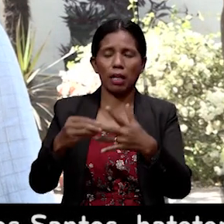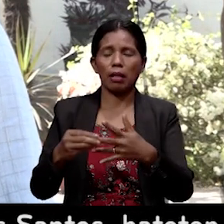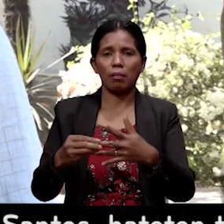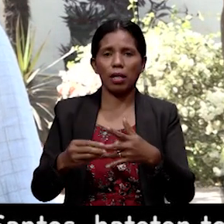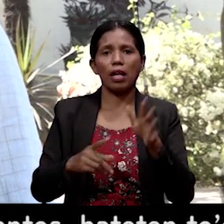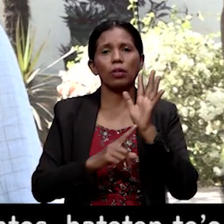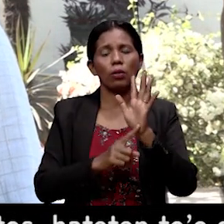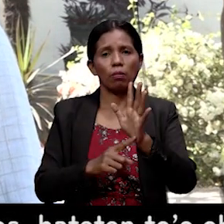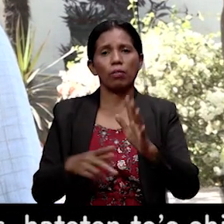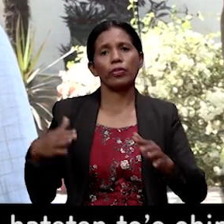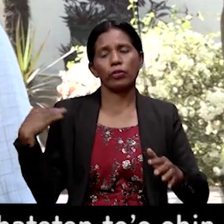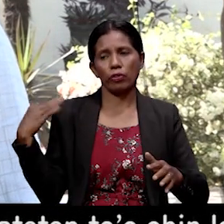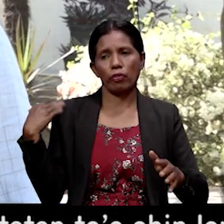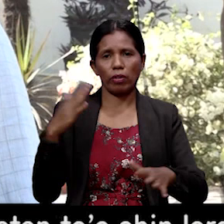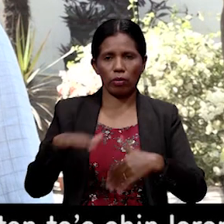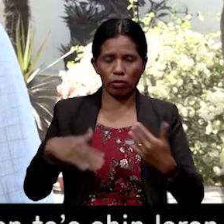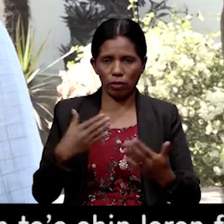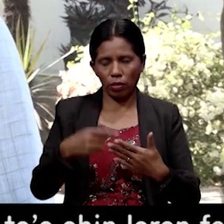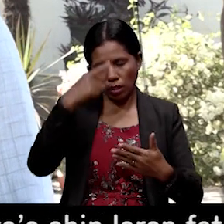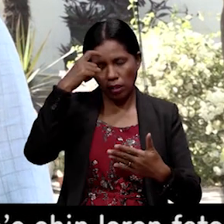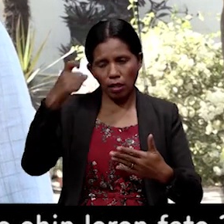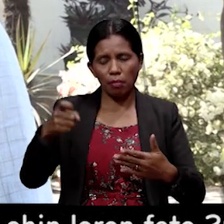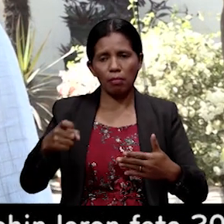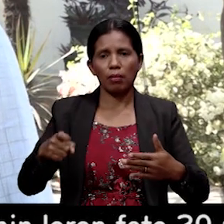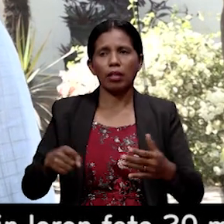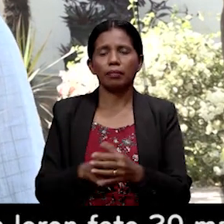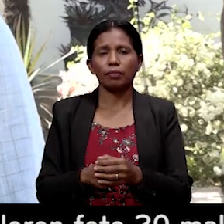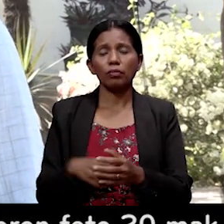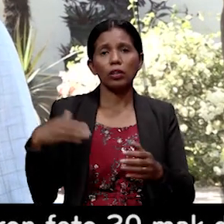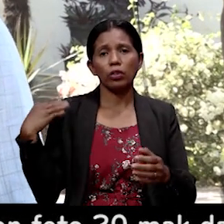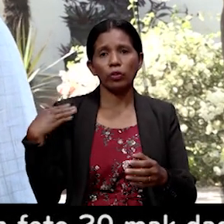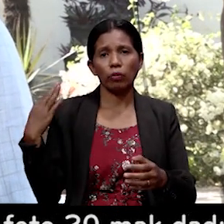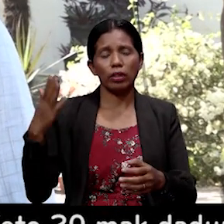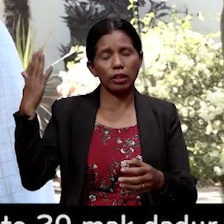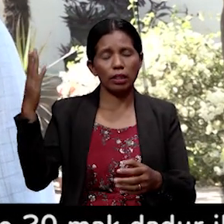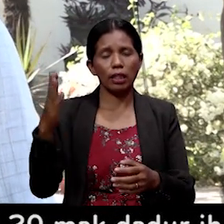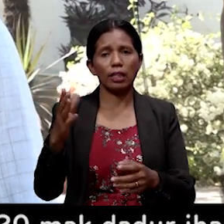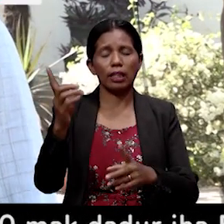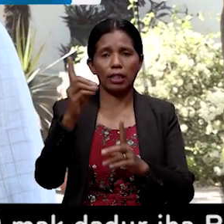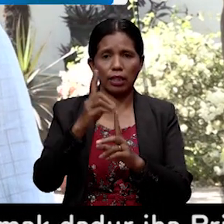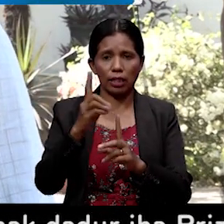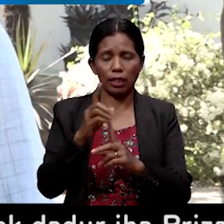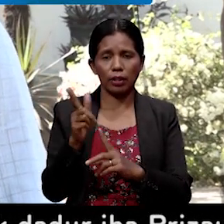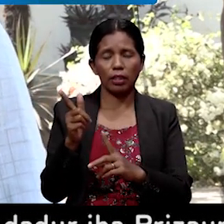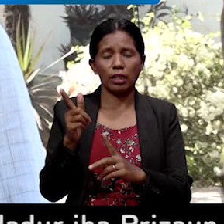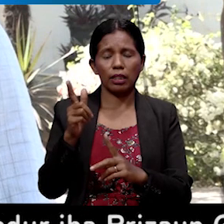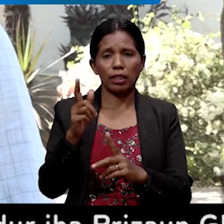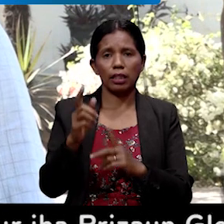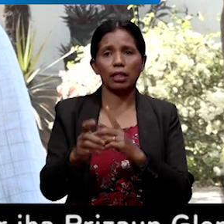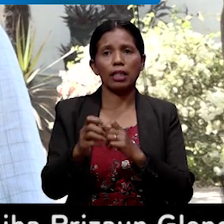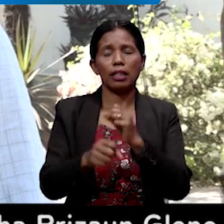e Sira, tamba papel Funsa e Sira Nian em 99, lo ia período referendo Nian, bot